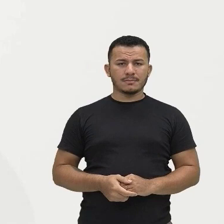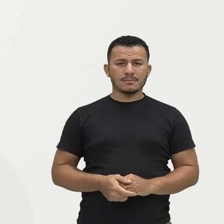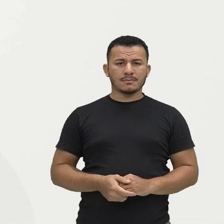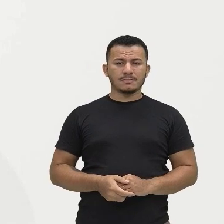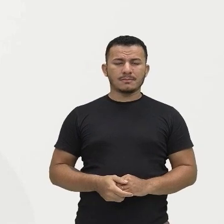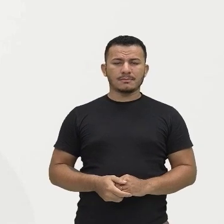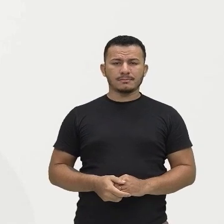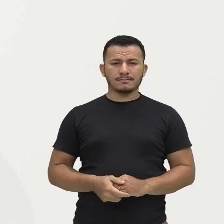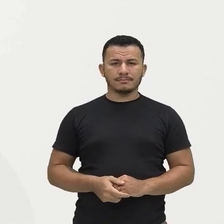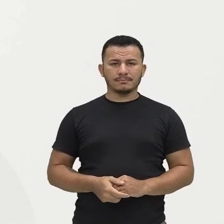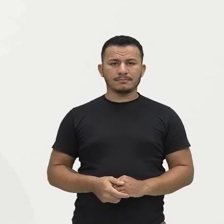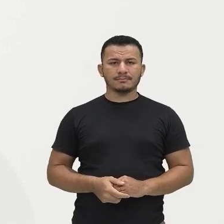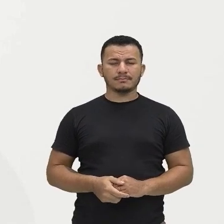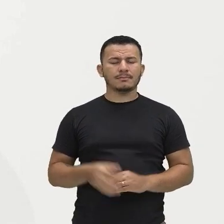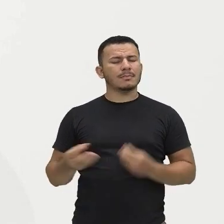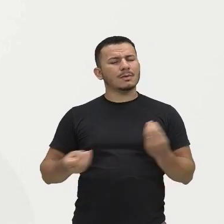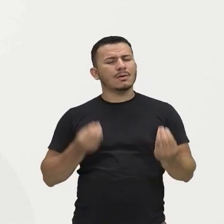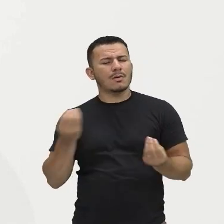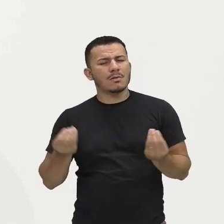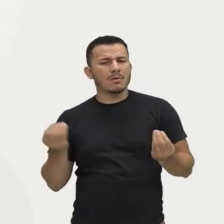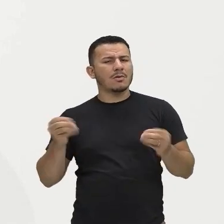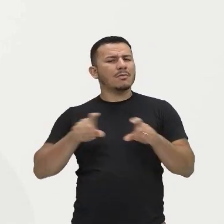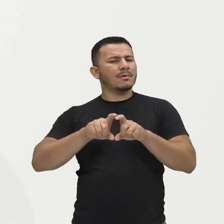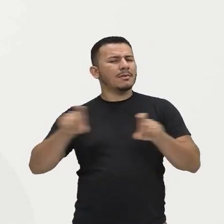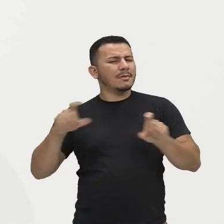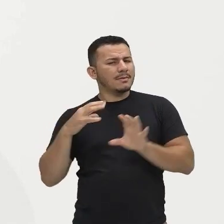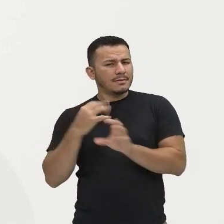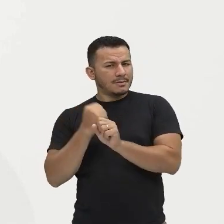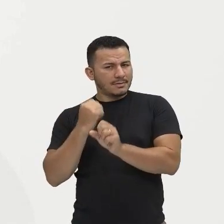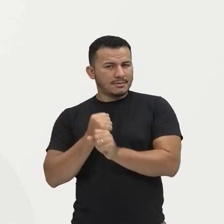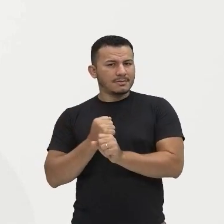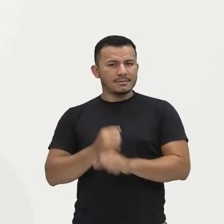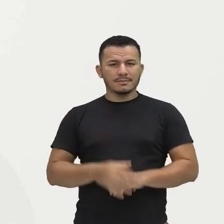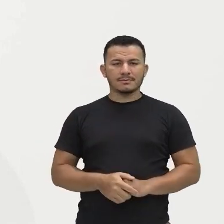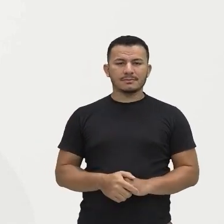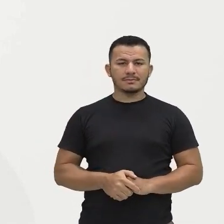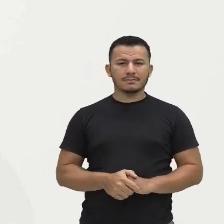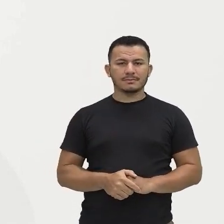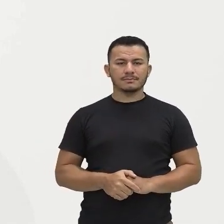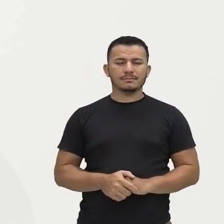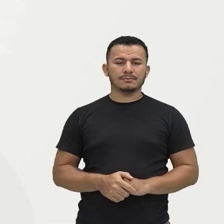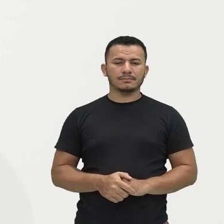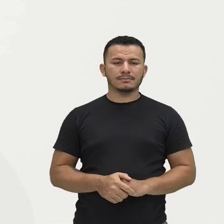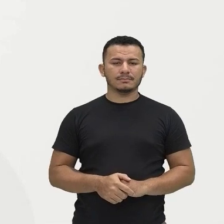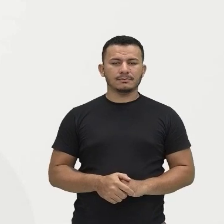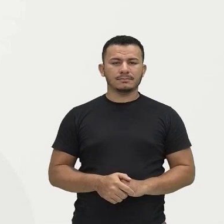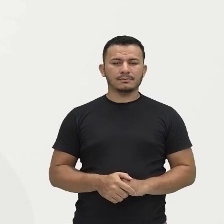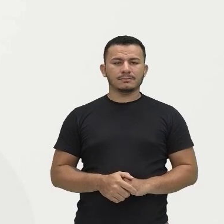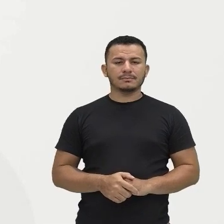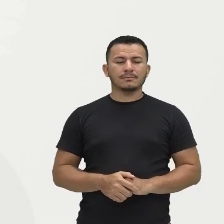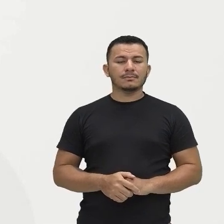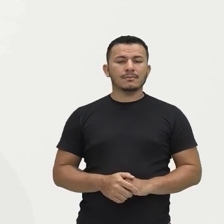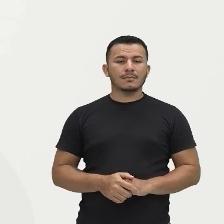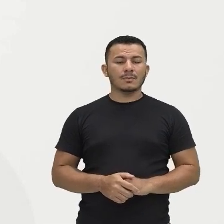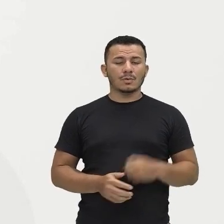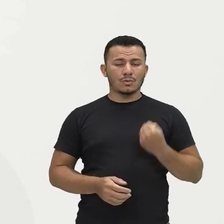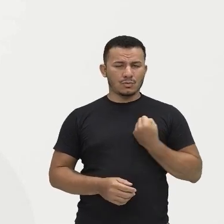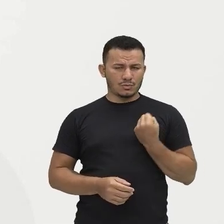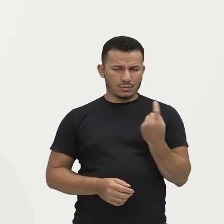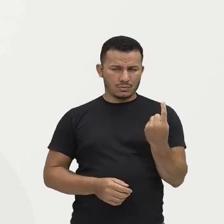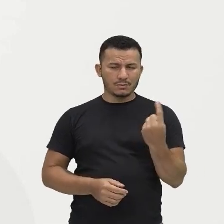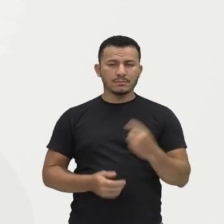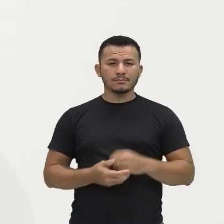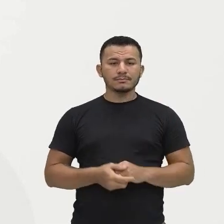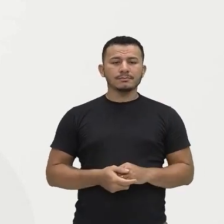Beleza? Então, vamos ver como é que isso acontece. Olha só, exemplo 1. Então,